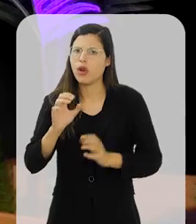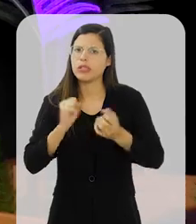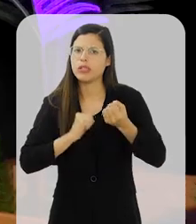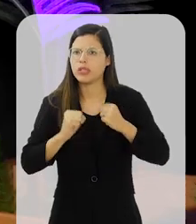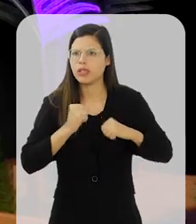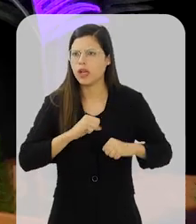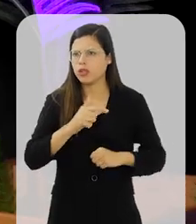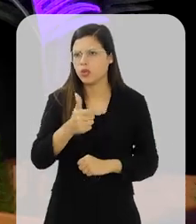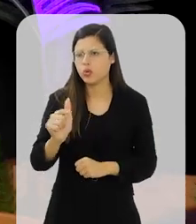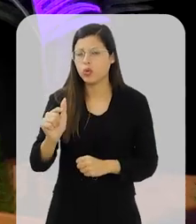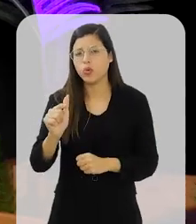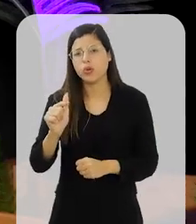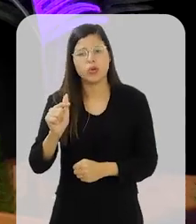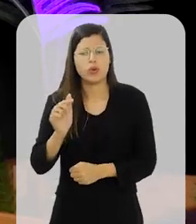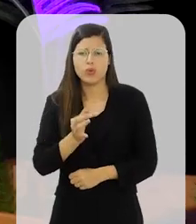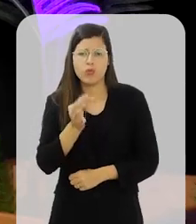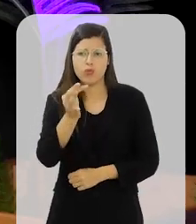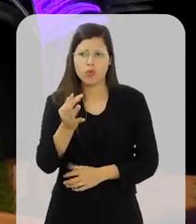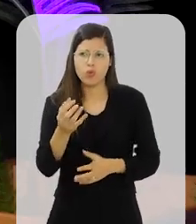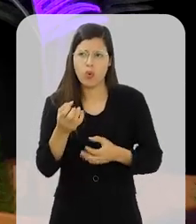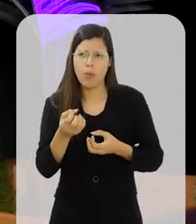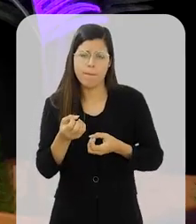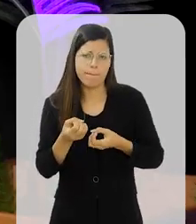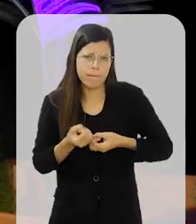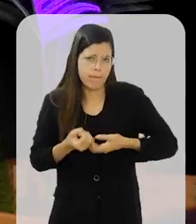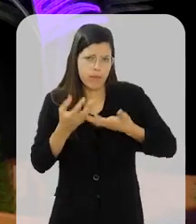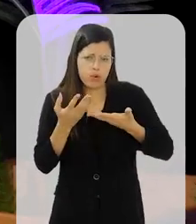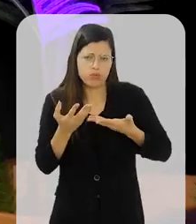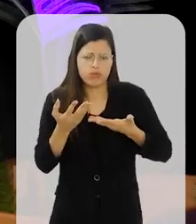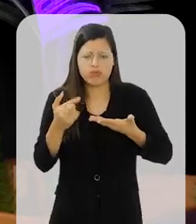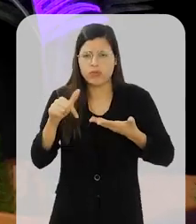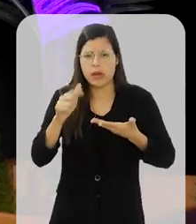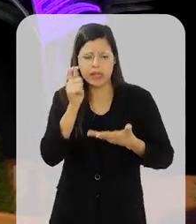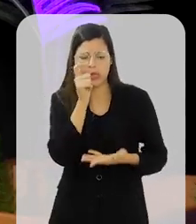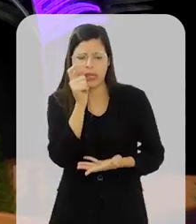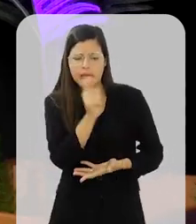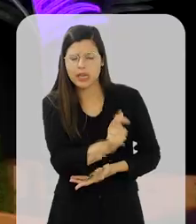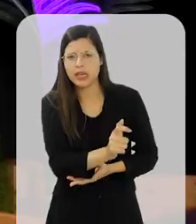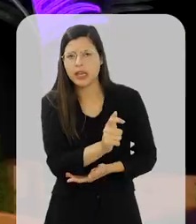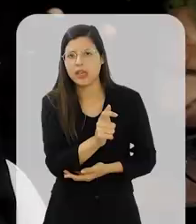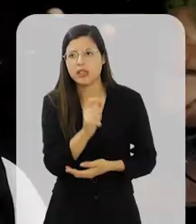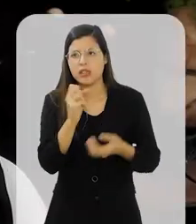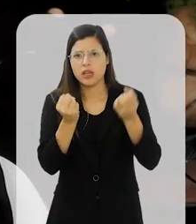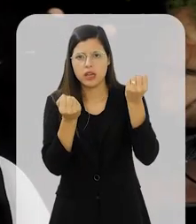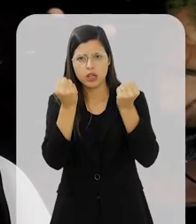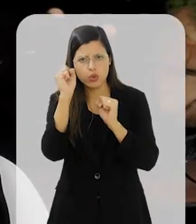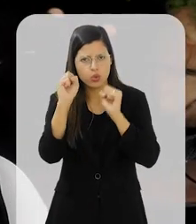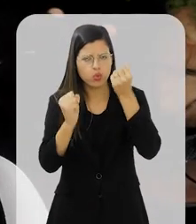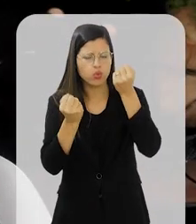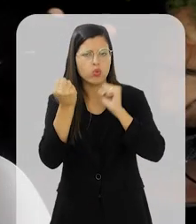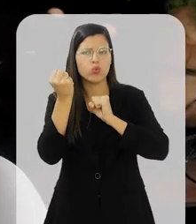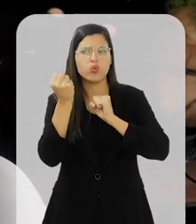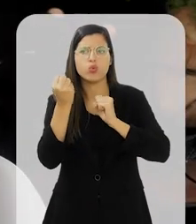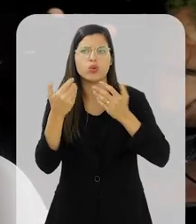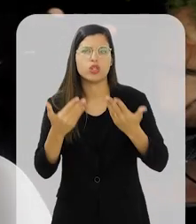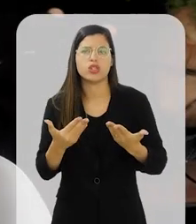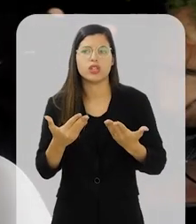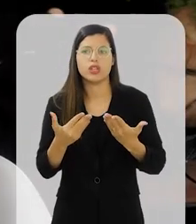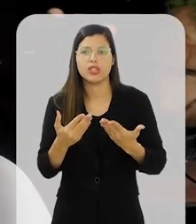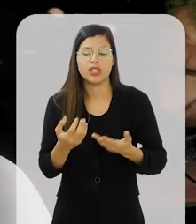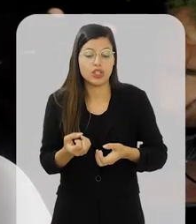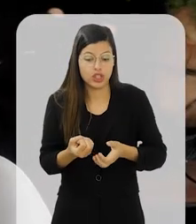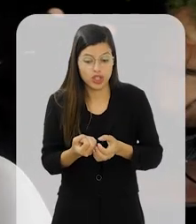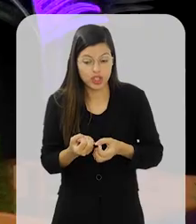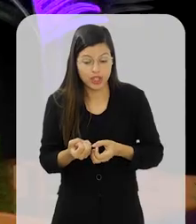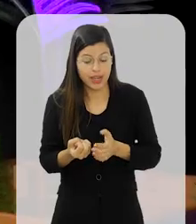e quem sabe um dia produzir um interesse, né, ou da indústria, ou da indústria nutracêutica, de